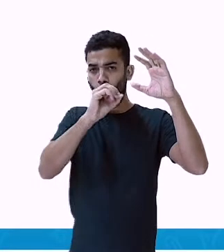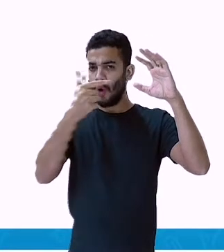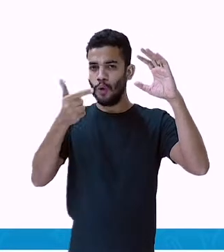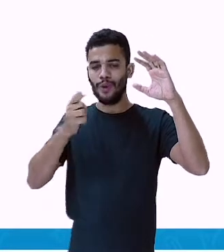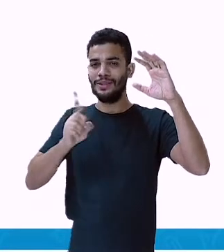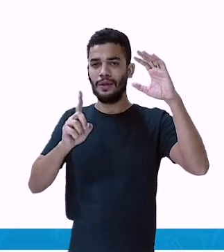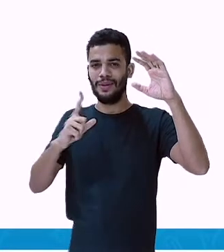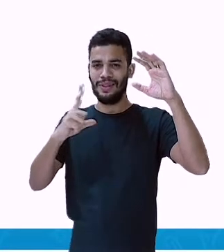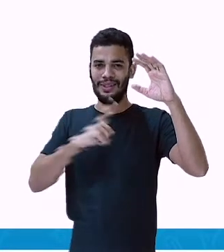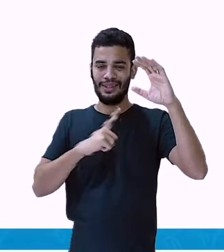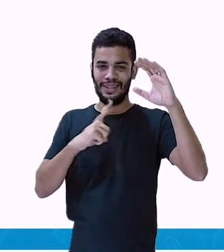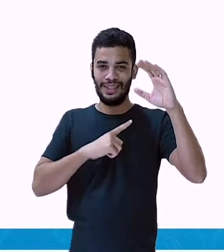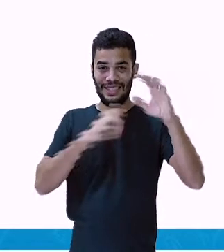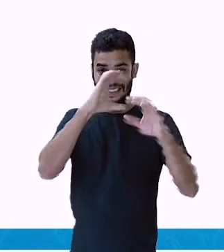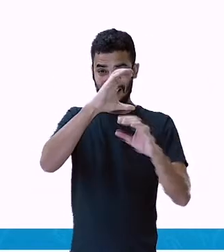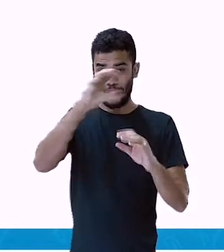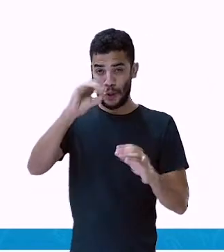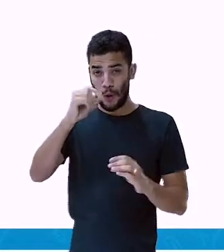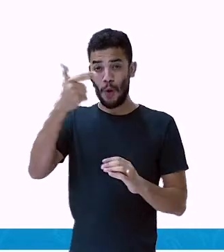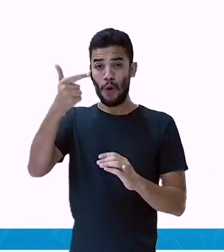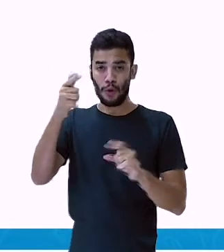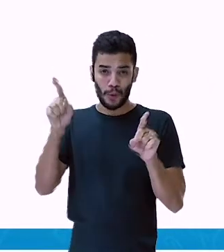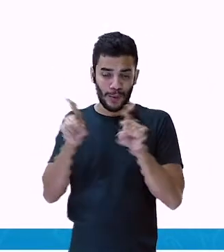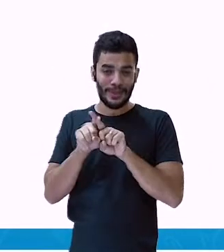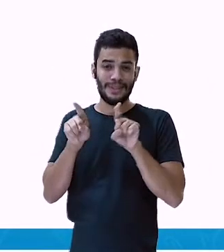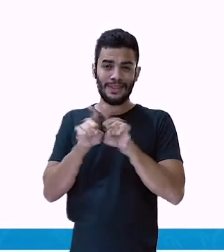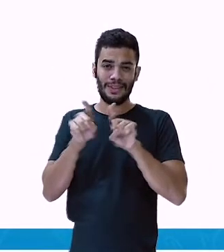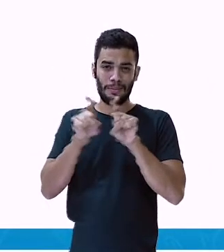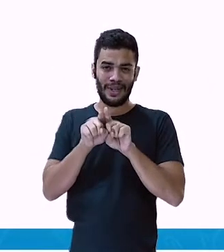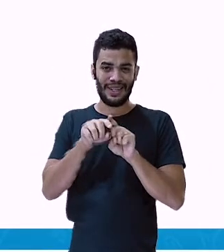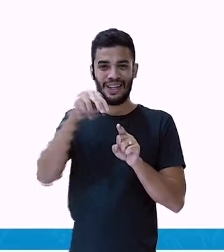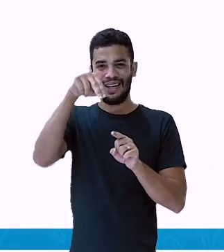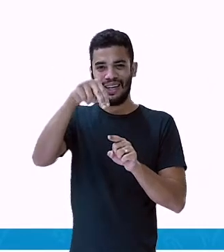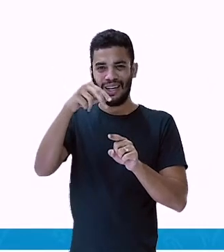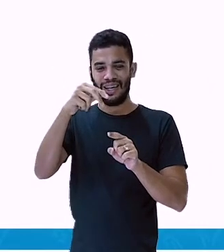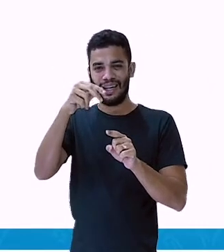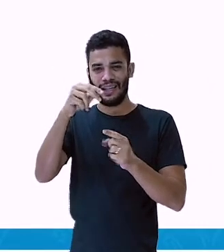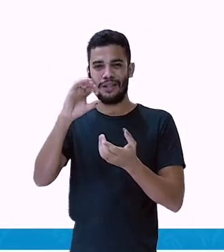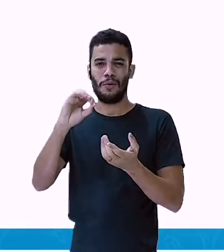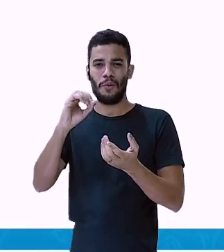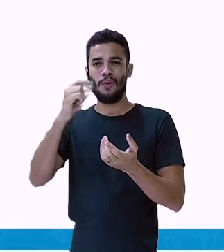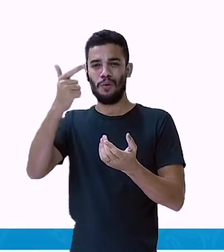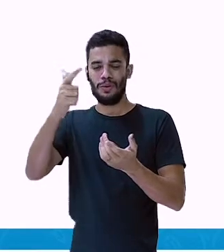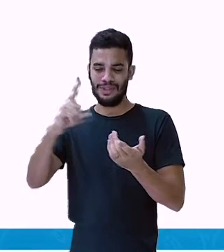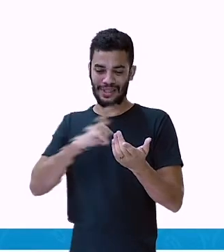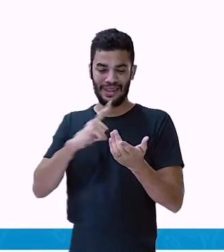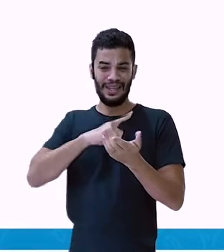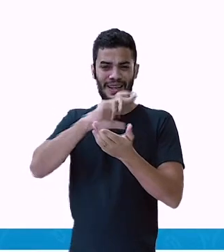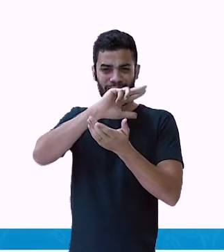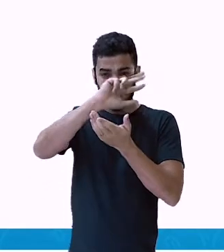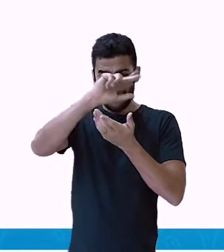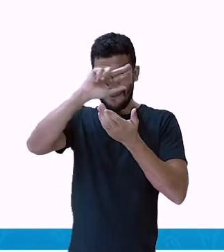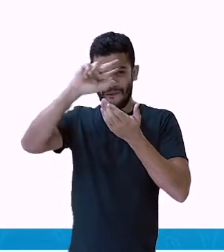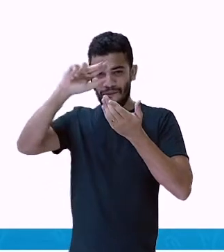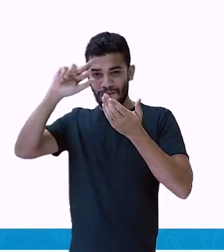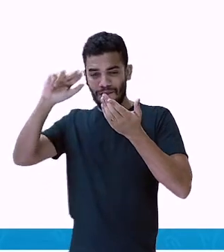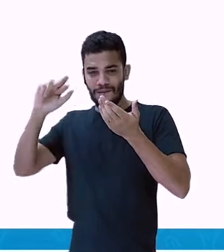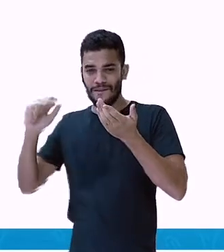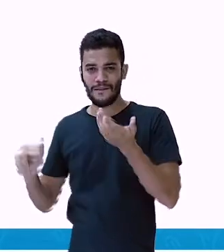gás carbônico, tem hidrogênio, tem nitrogênio, tem vapor d'água. Então, olha bem,